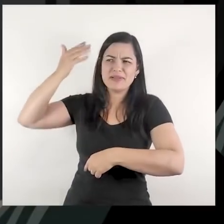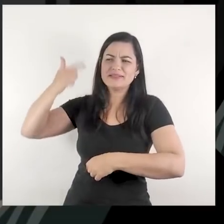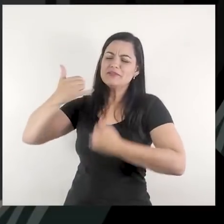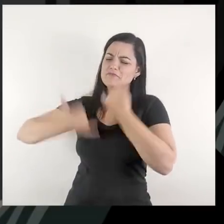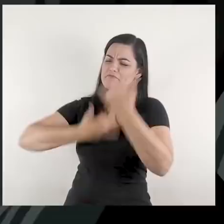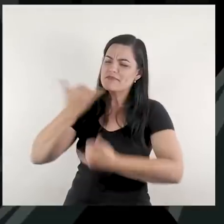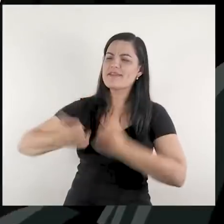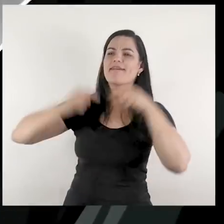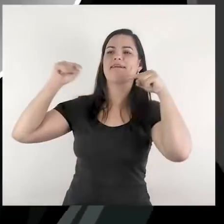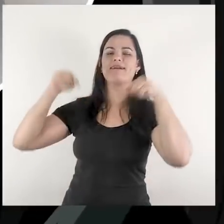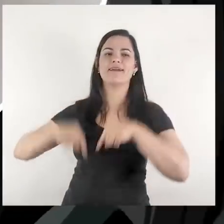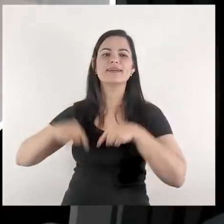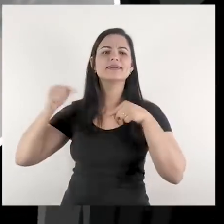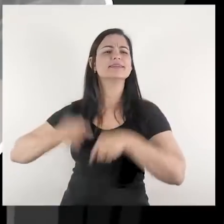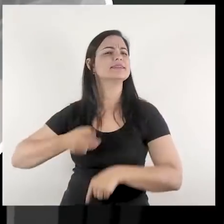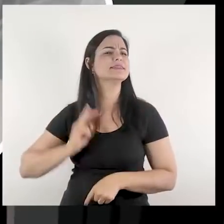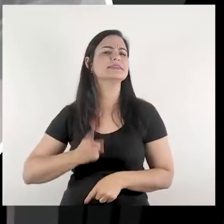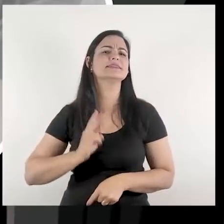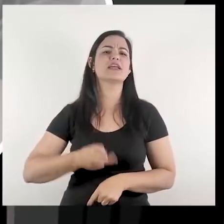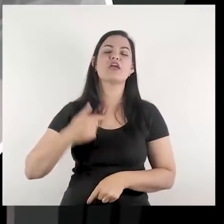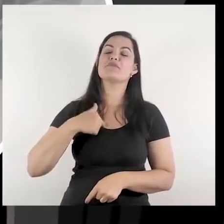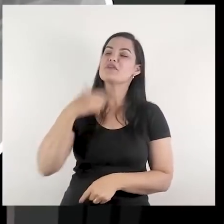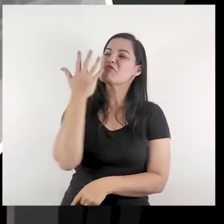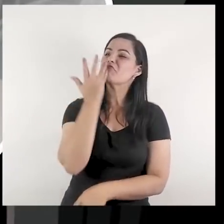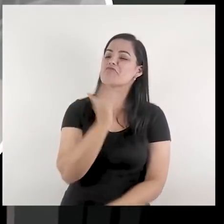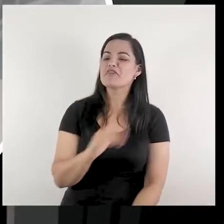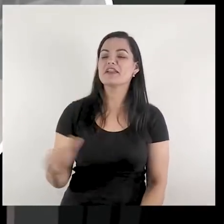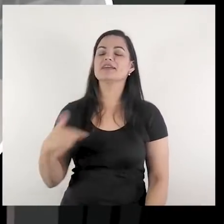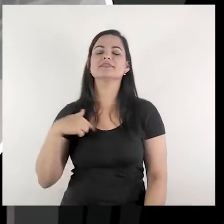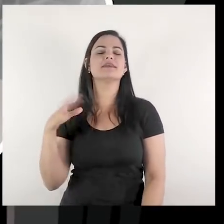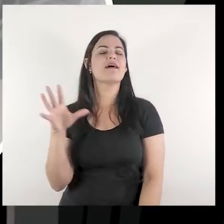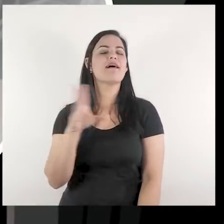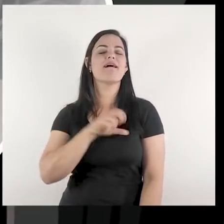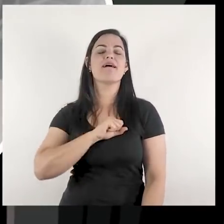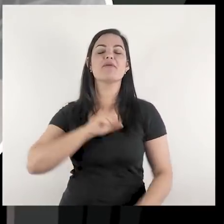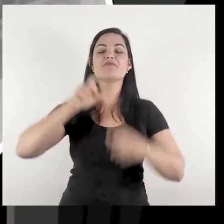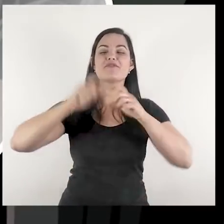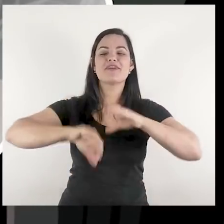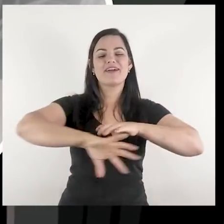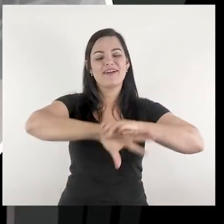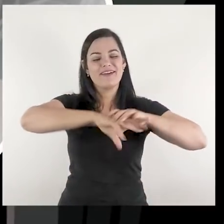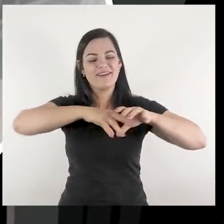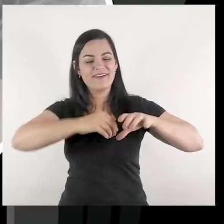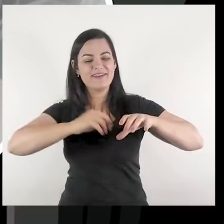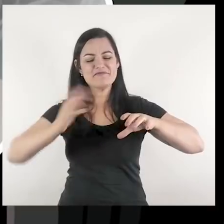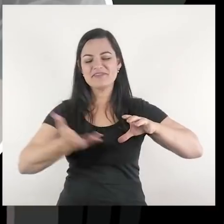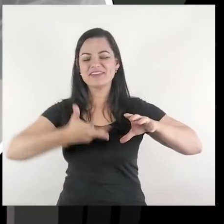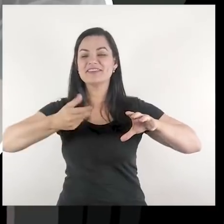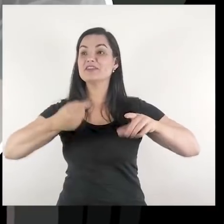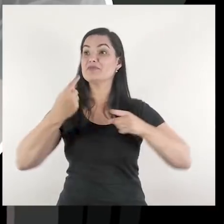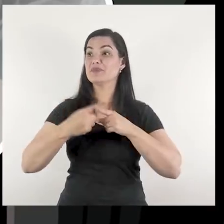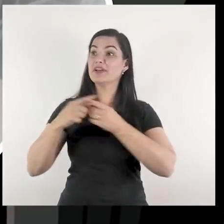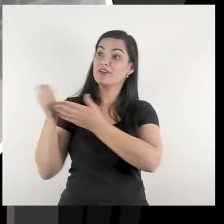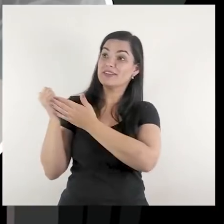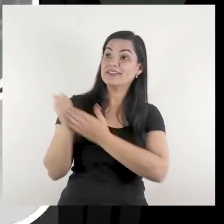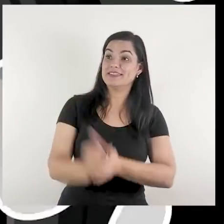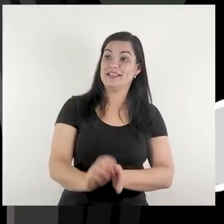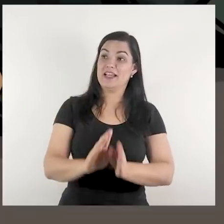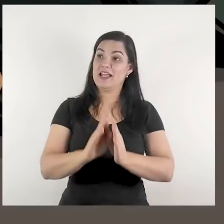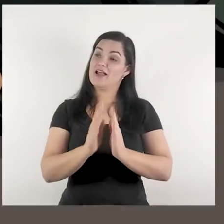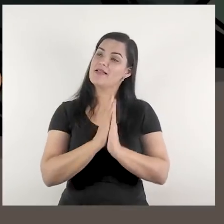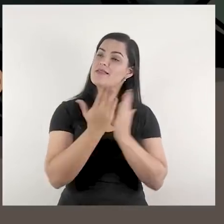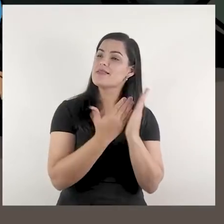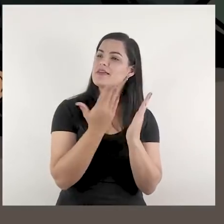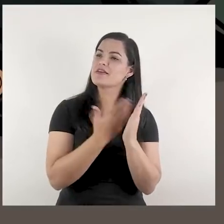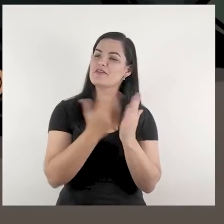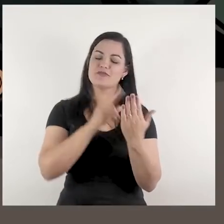era criança, sabe? Era a minha caverna das maravilhas, onde eu gostava de trazer meus livros para ler. Eu achei uma